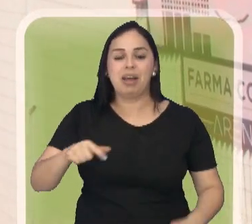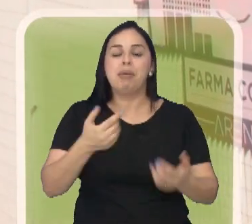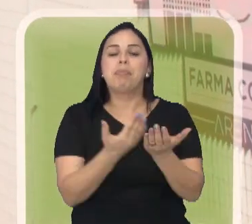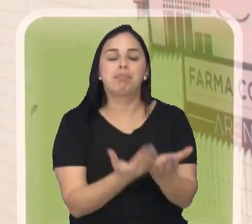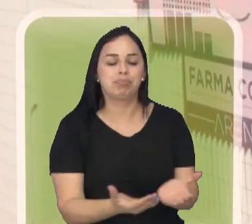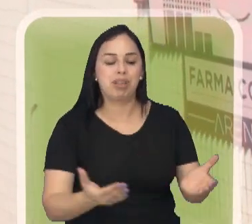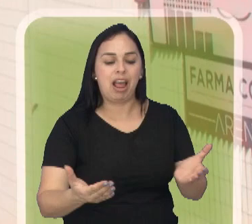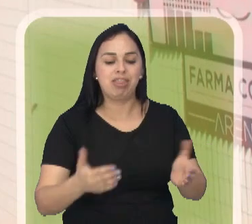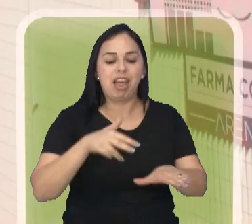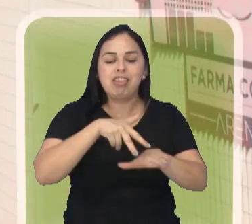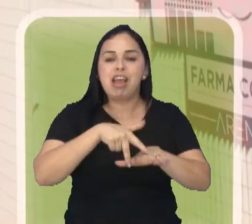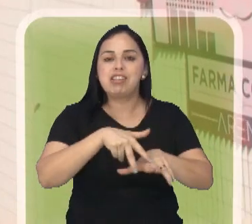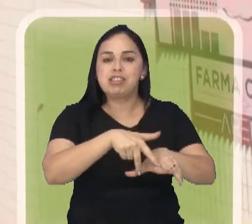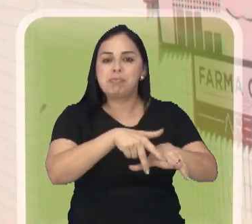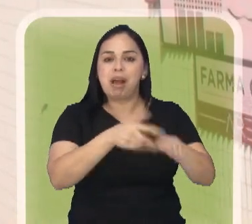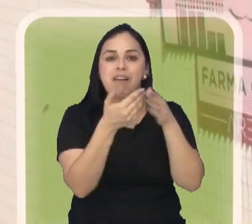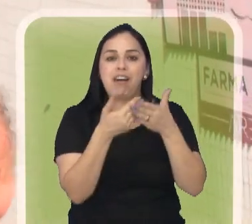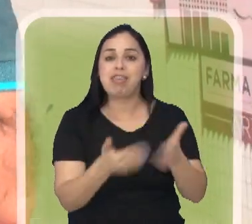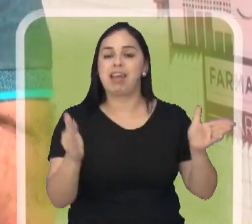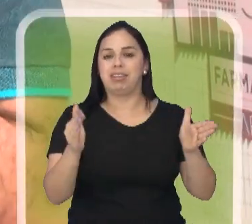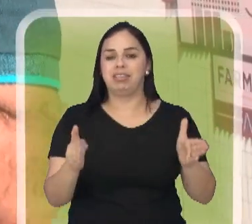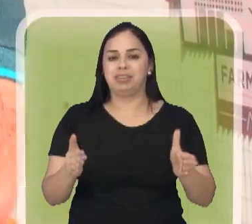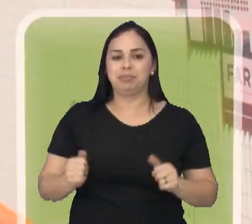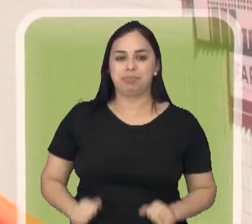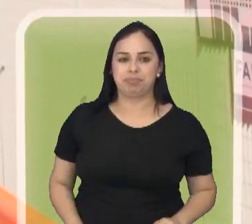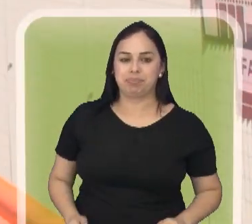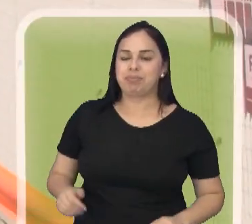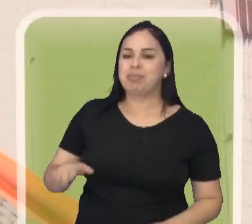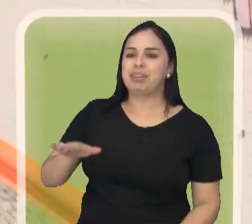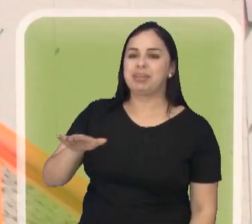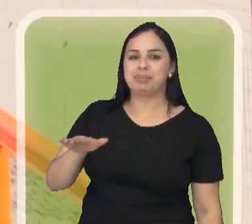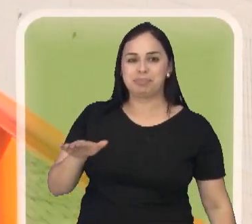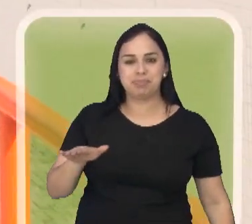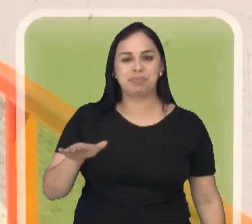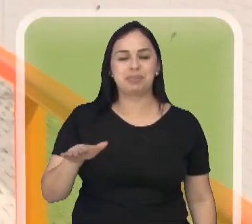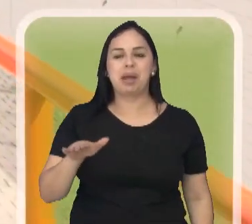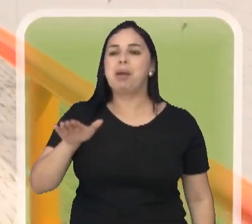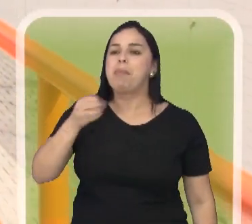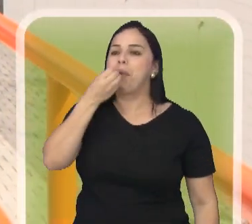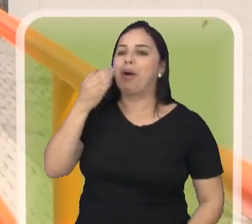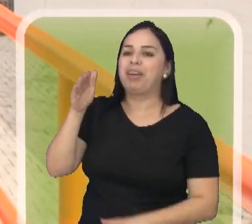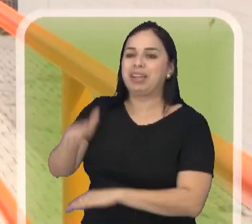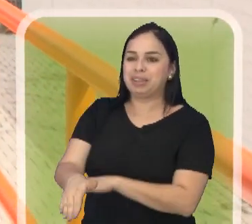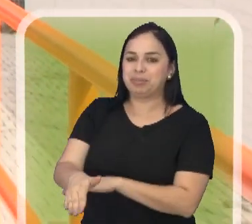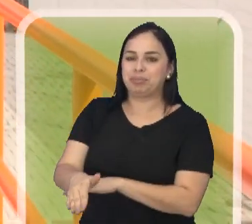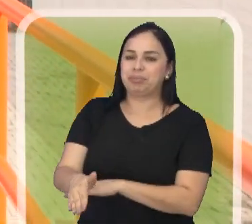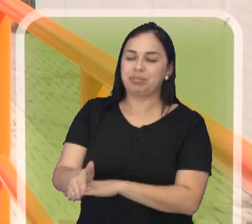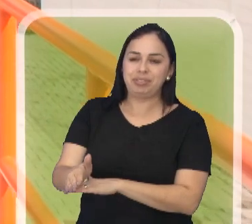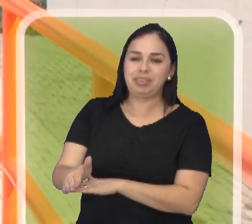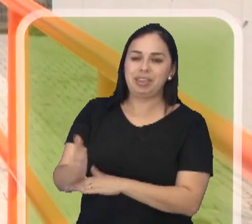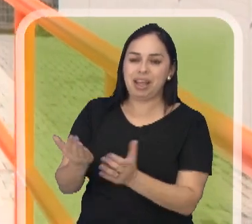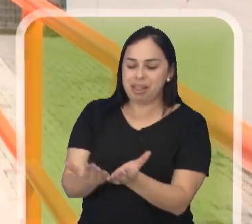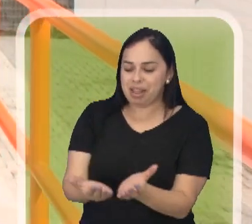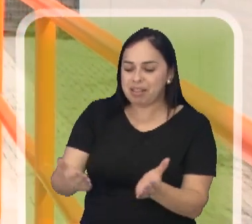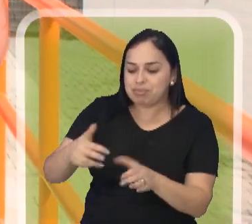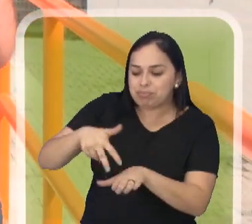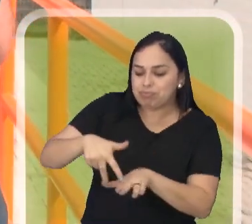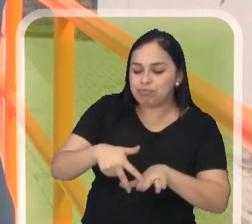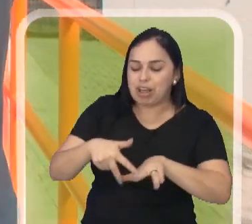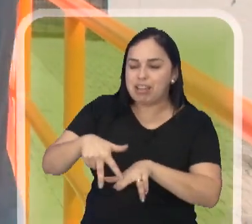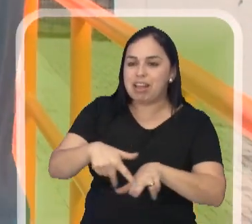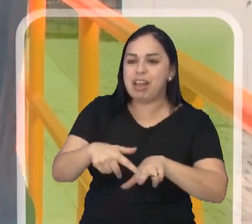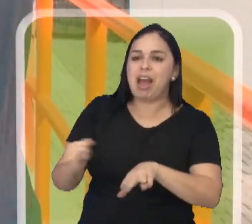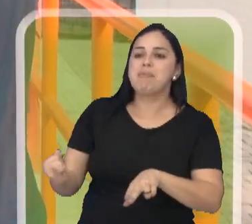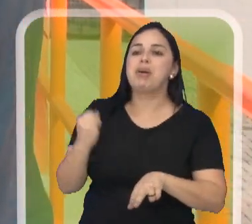de skate da Farmaconde Arena. Pamela Rosa, boa tarde. A importância dessa pista,